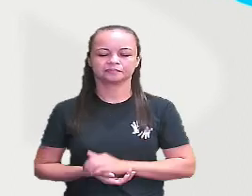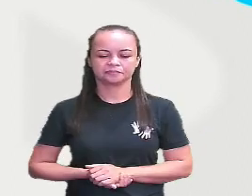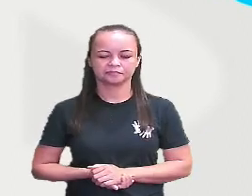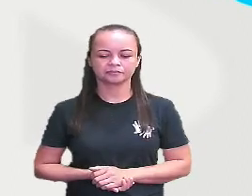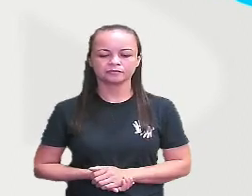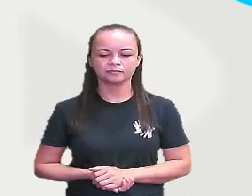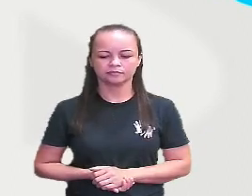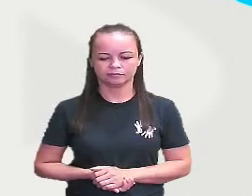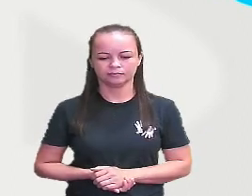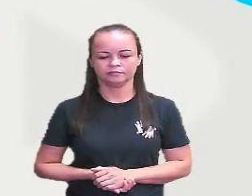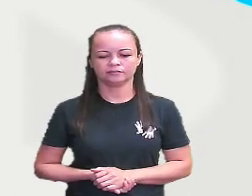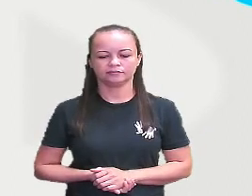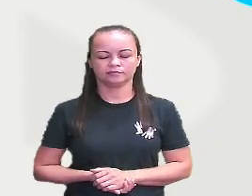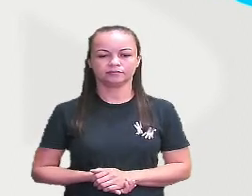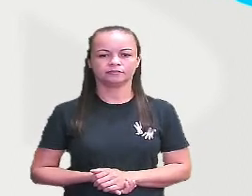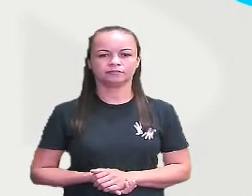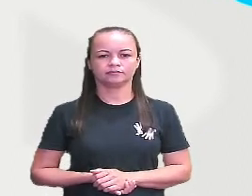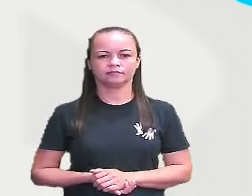Entrava, saía.